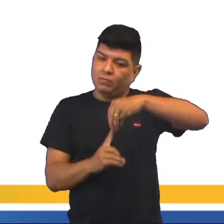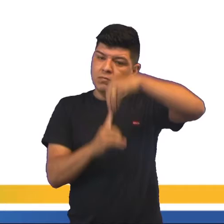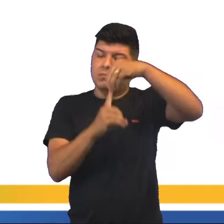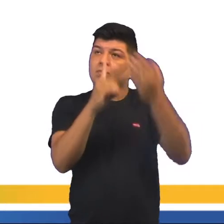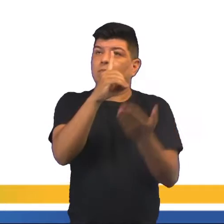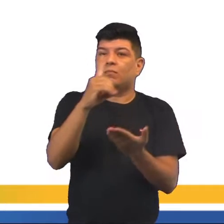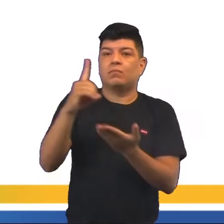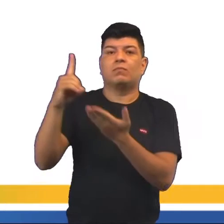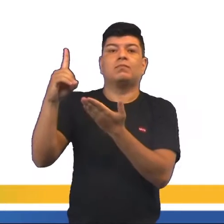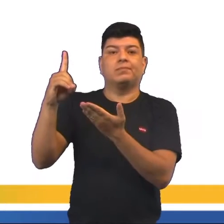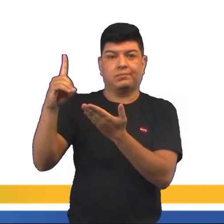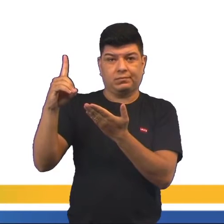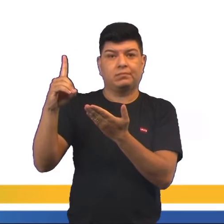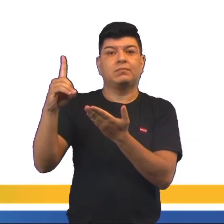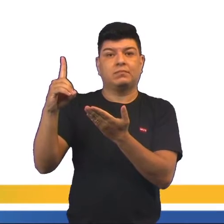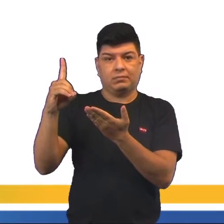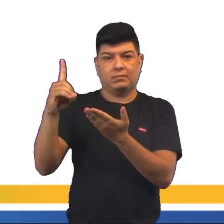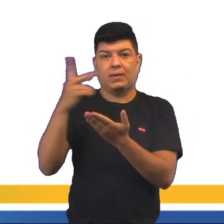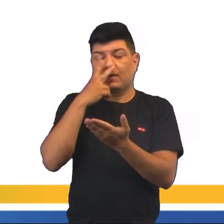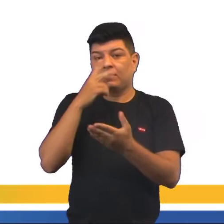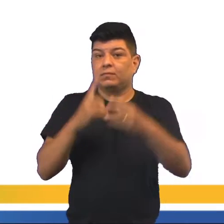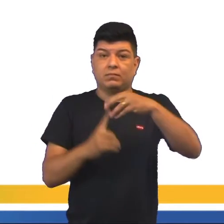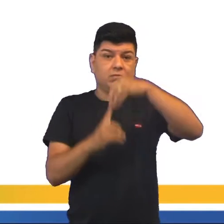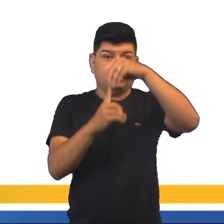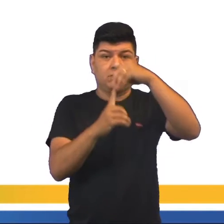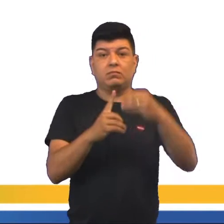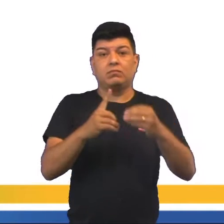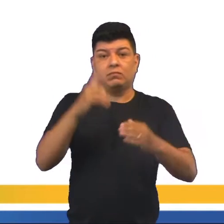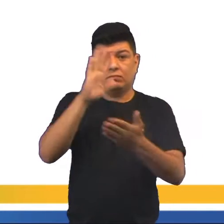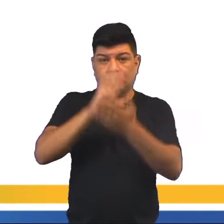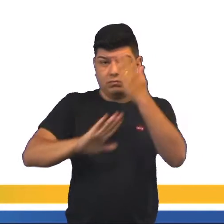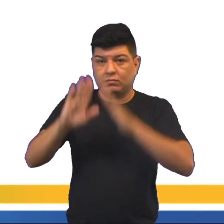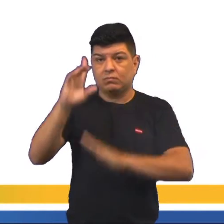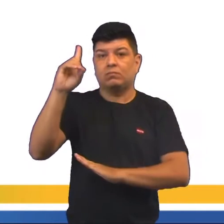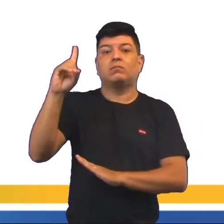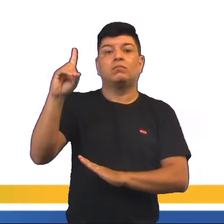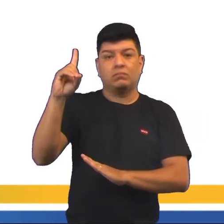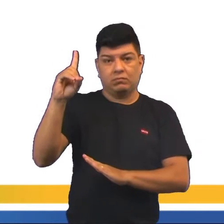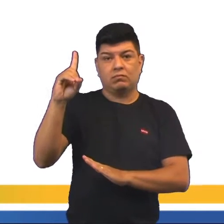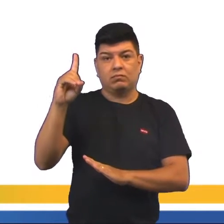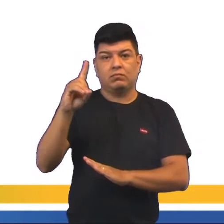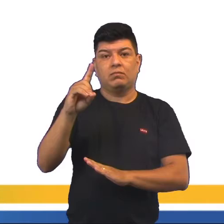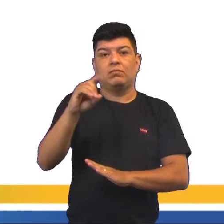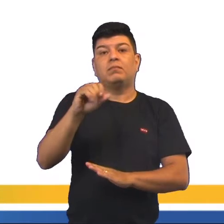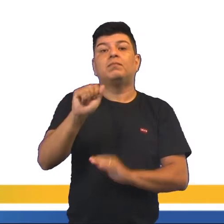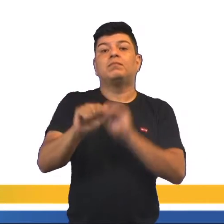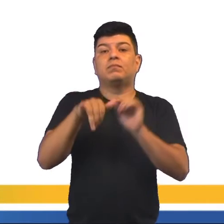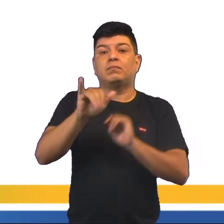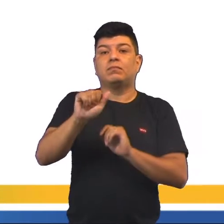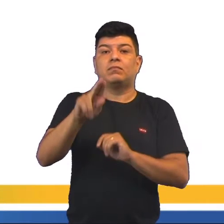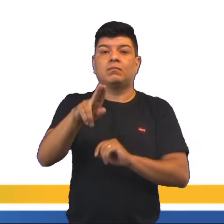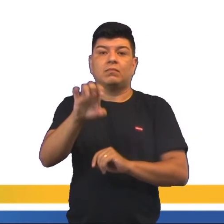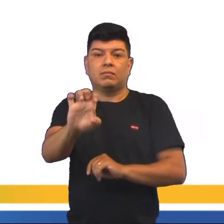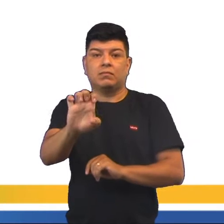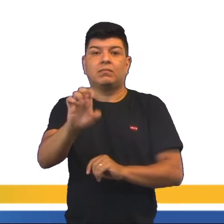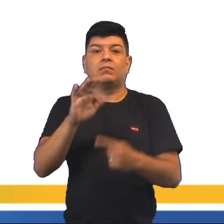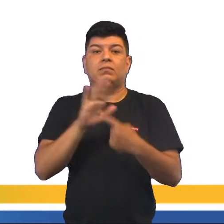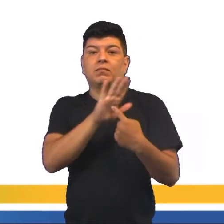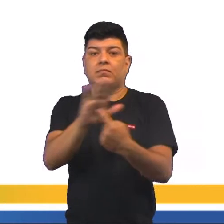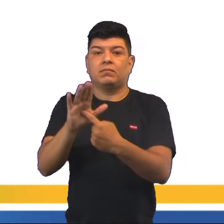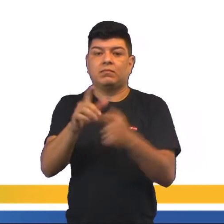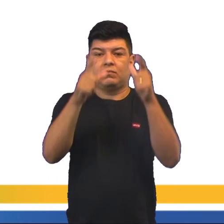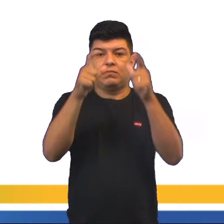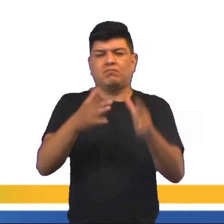Deus, né? Ou seja, tornar-se monoteístas, né? Conhecido como Yahvé, né, que lhes mostraria uma